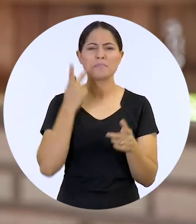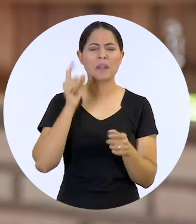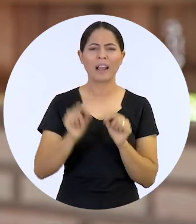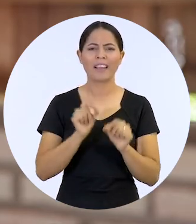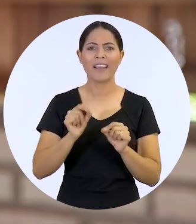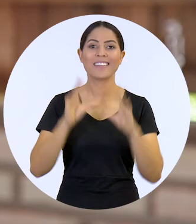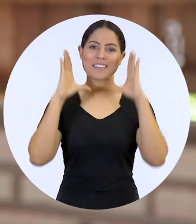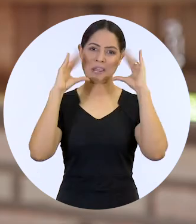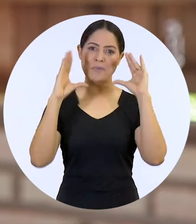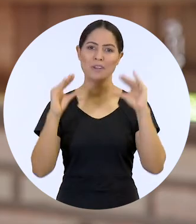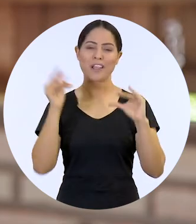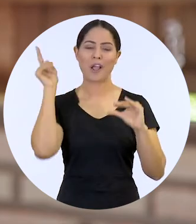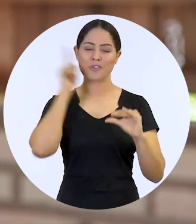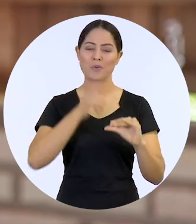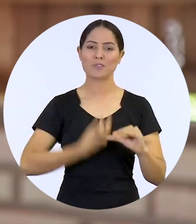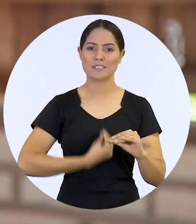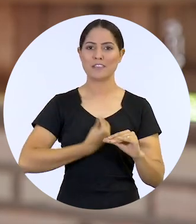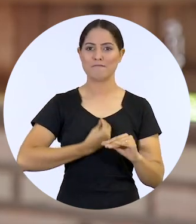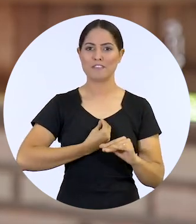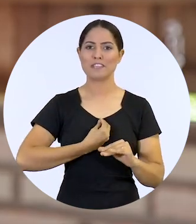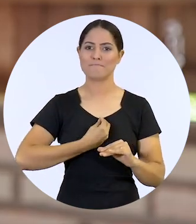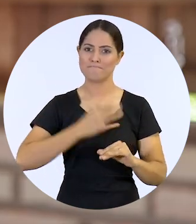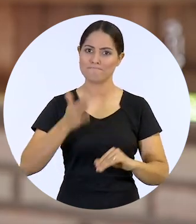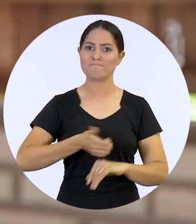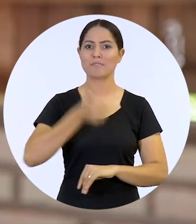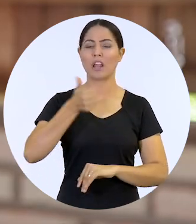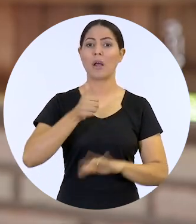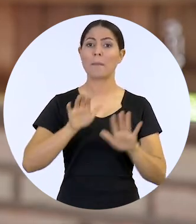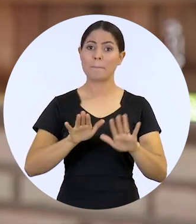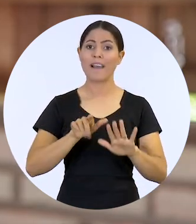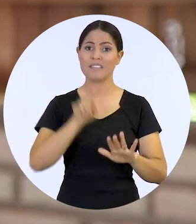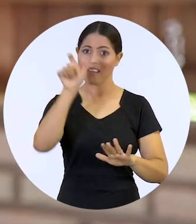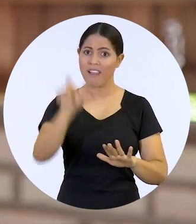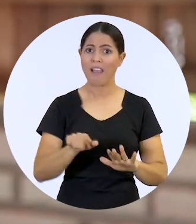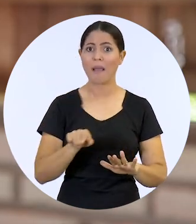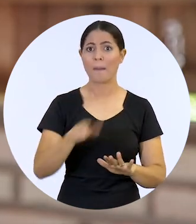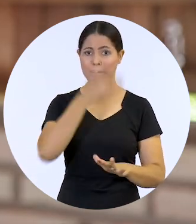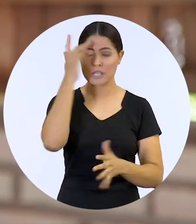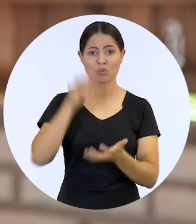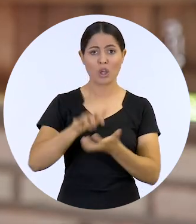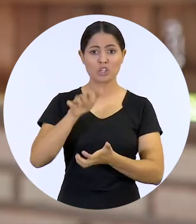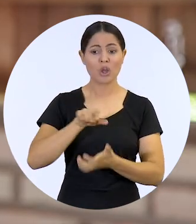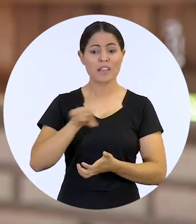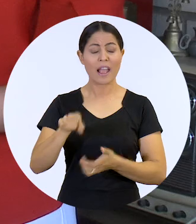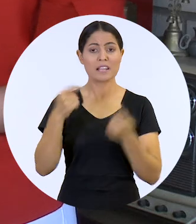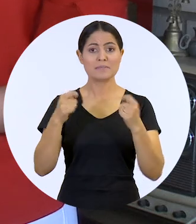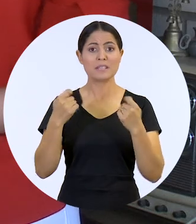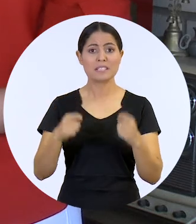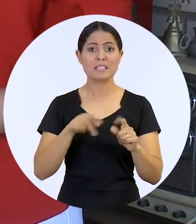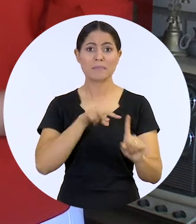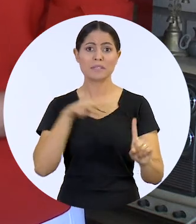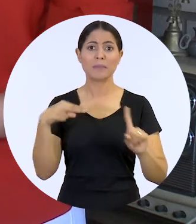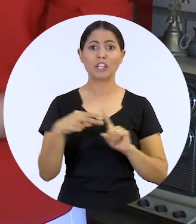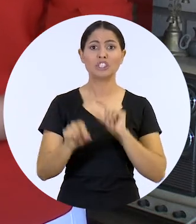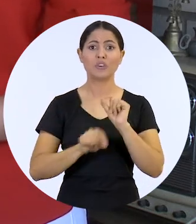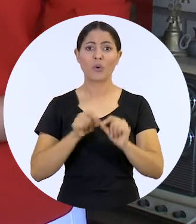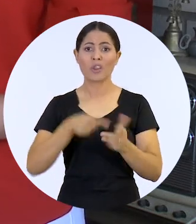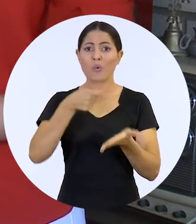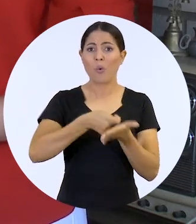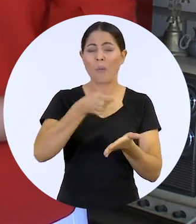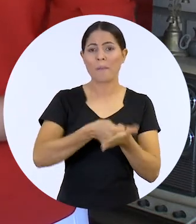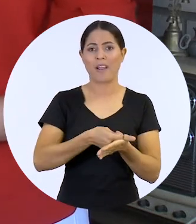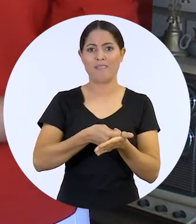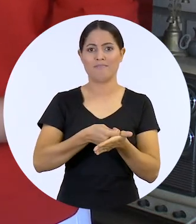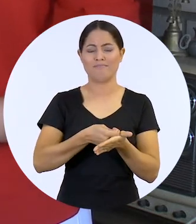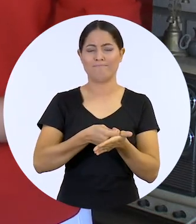mais tranquilidade, mais conforto nessa fase da vida, mas é importante que eles comecem a perceber a necessidade deles cobrar esses direitos e